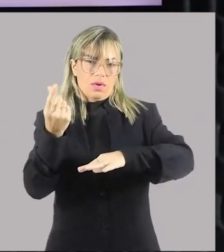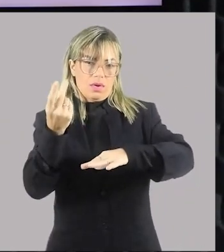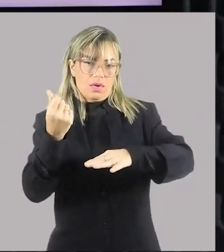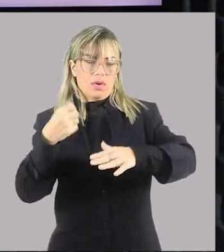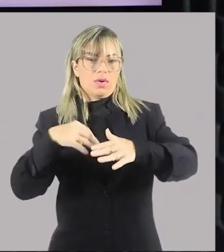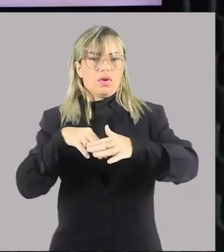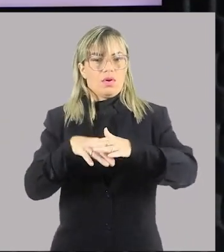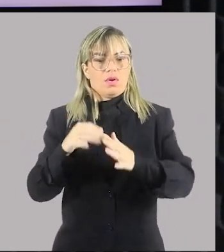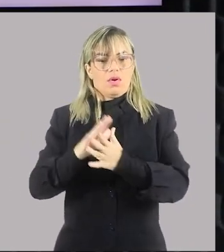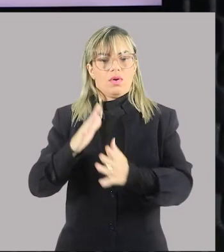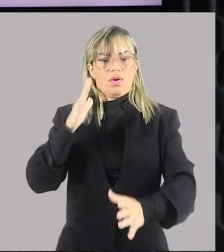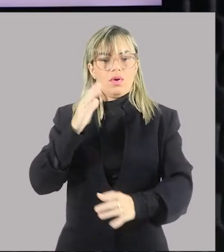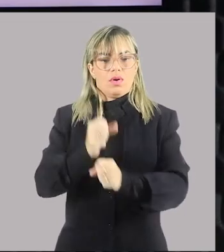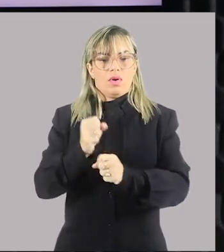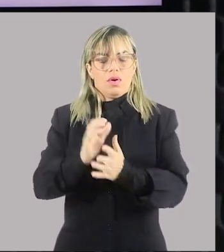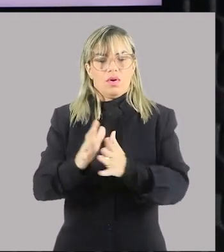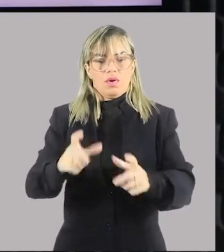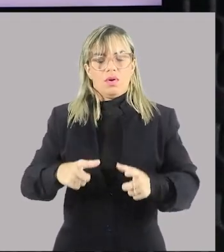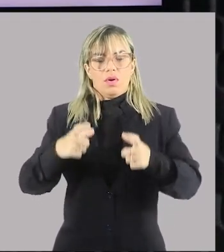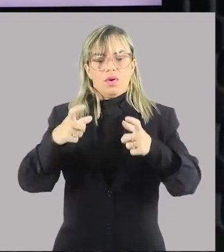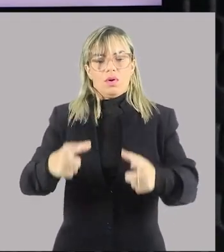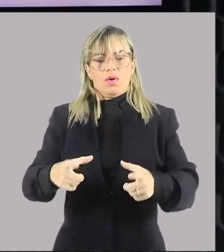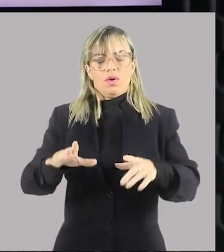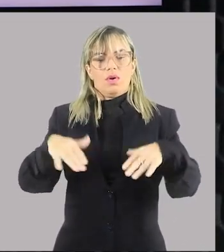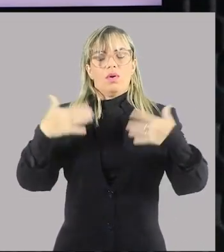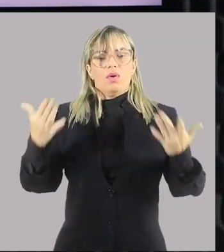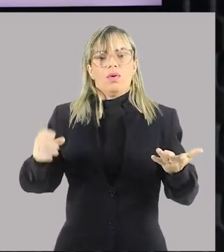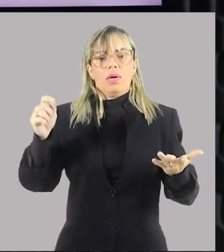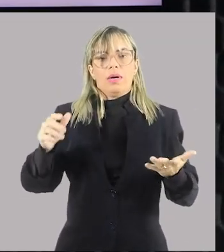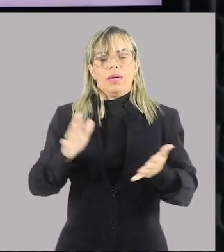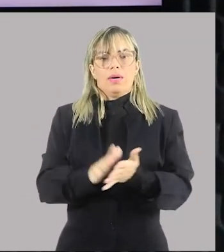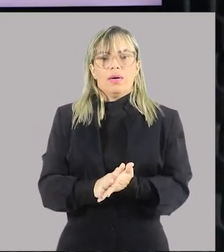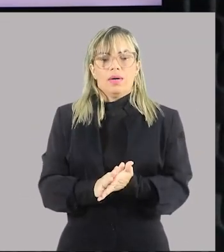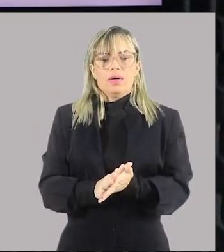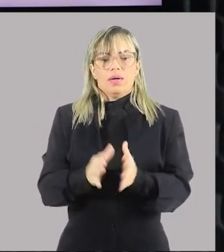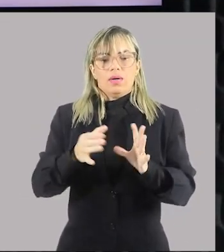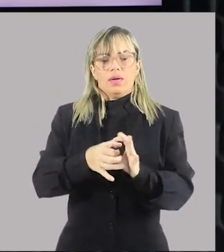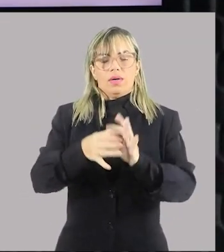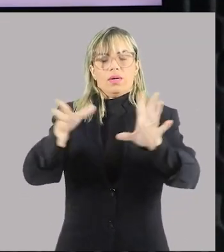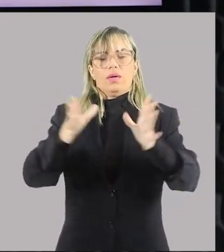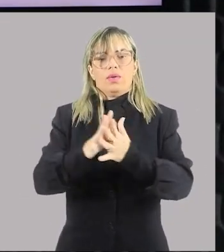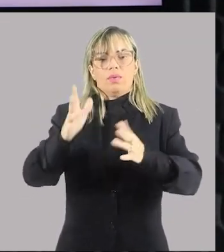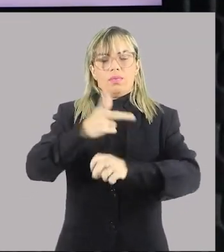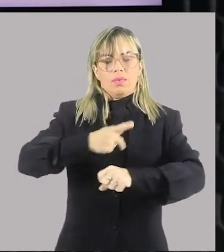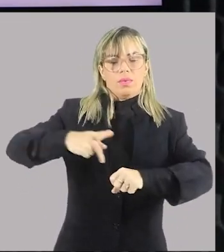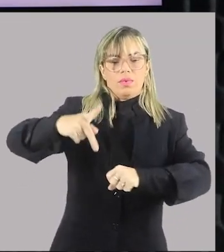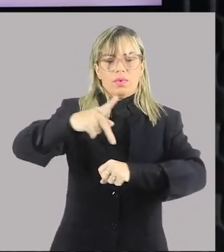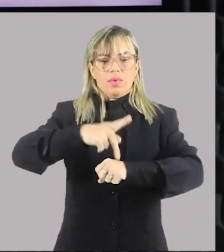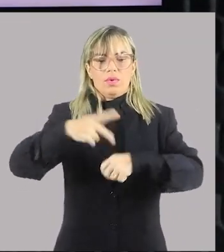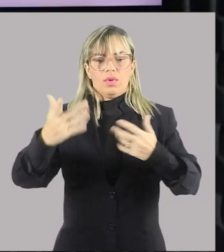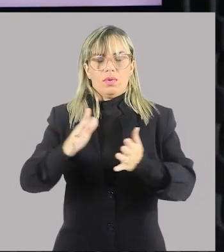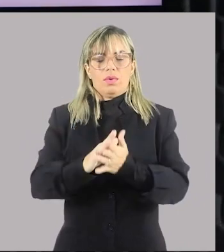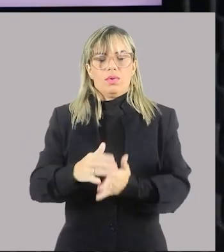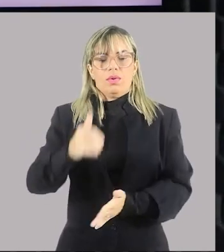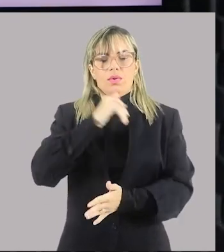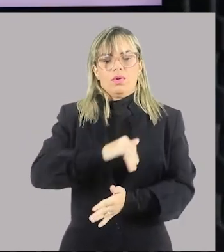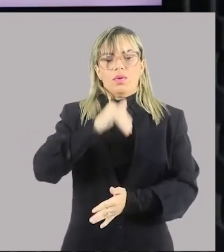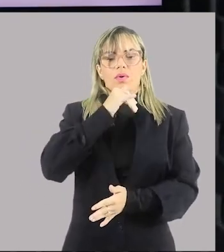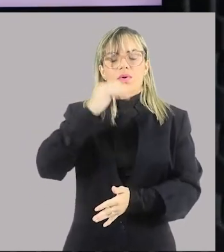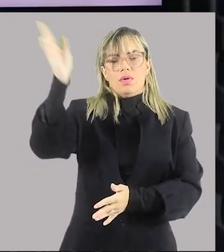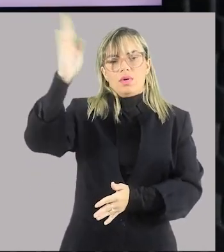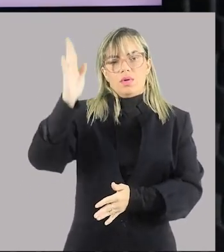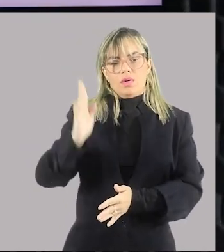dos setores em si, na qual há a disponibilidade do país. Então, exemplo, o Brasil ele possui uma